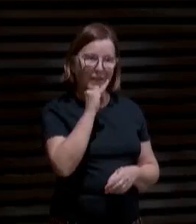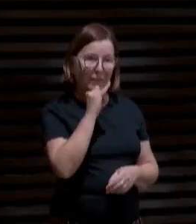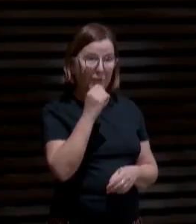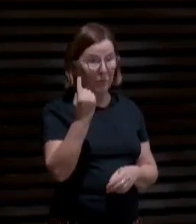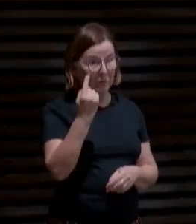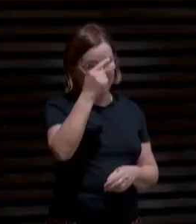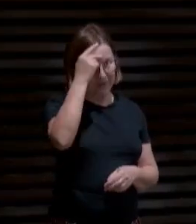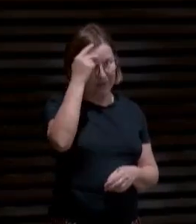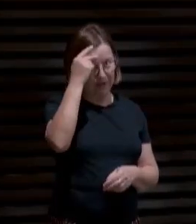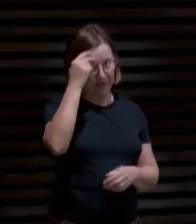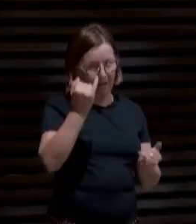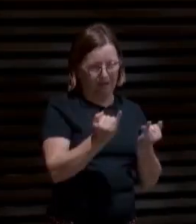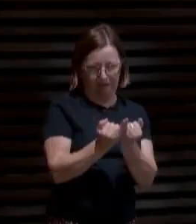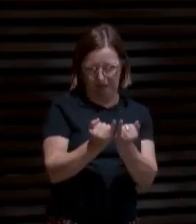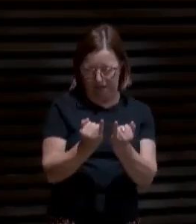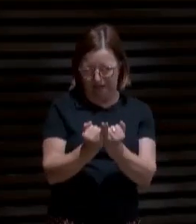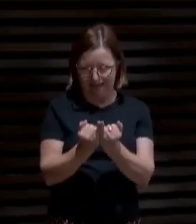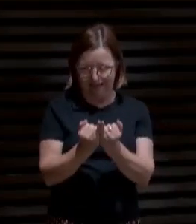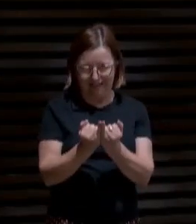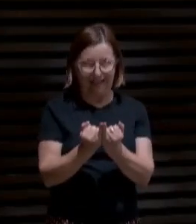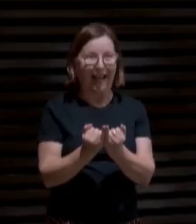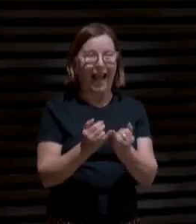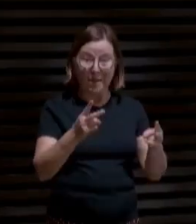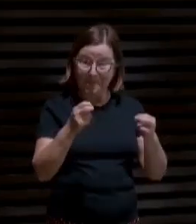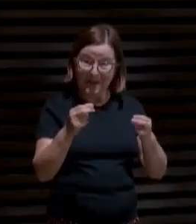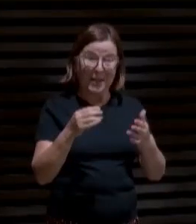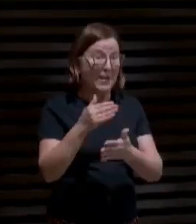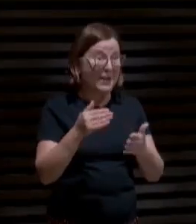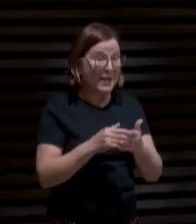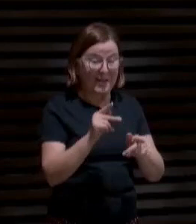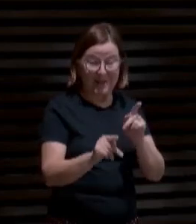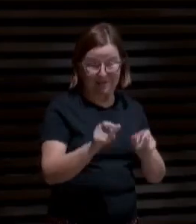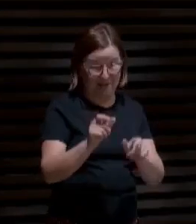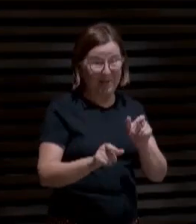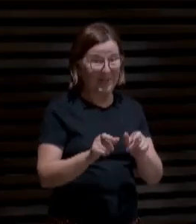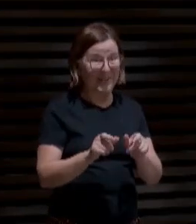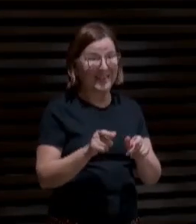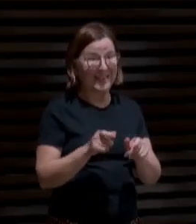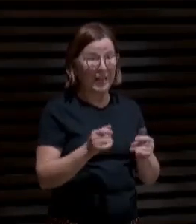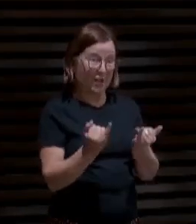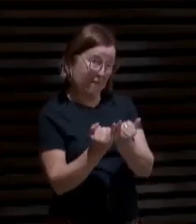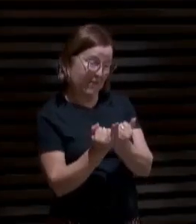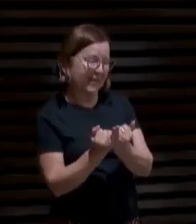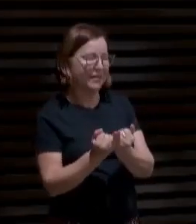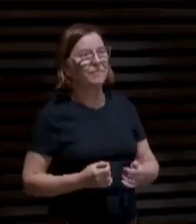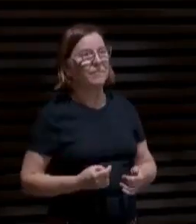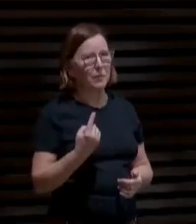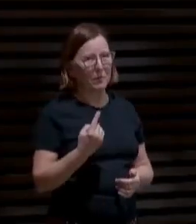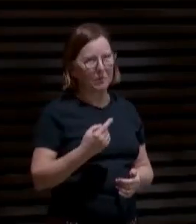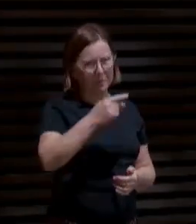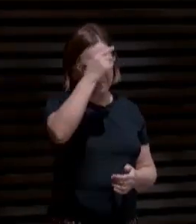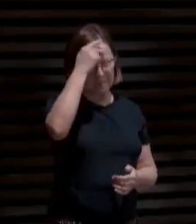de imediato enxergará todos os fofoqueiros da cidade. Uma pessoa agressiva, de imediato enxergará todos